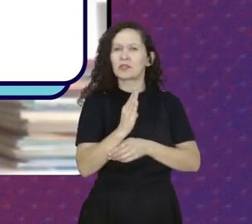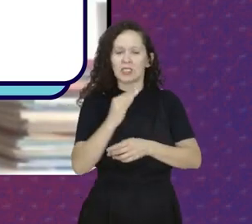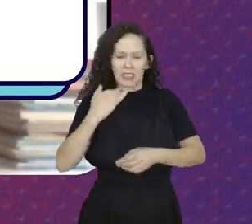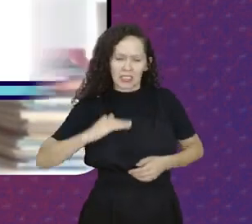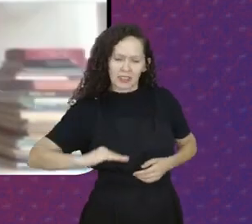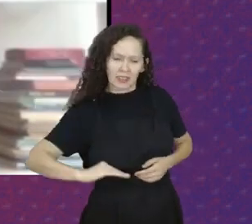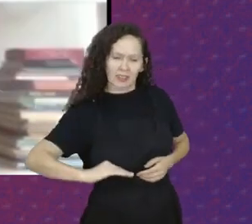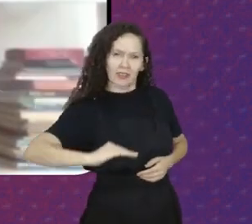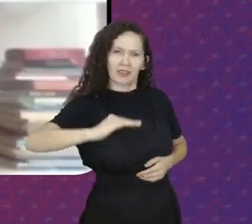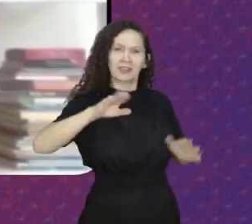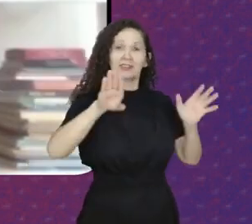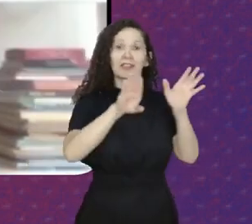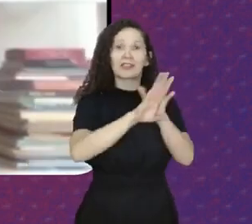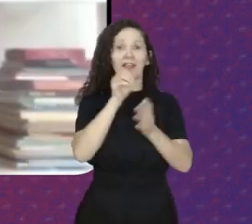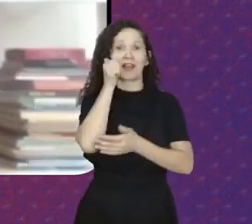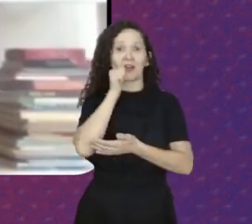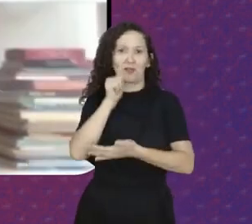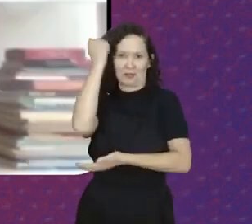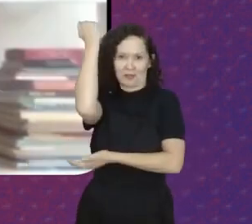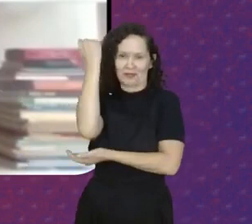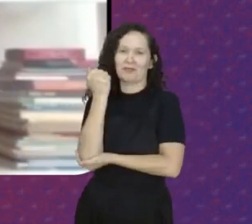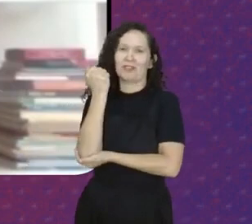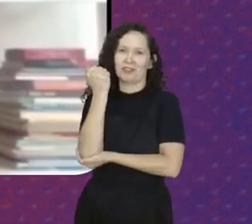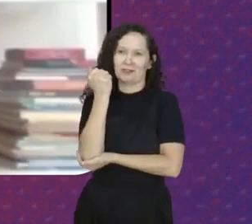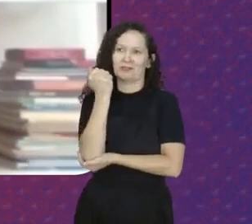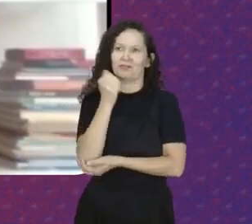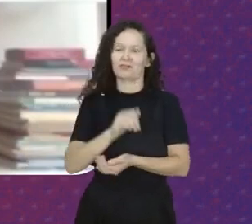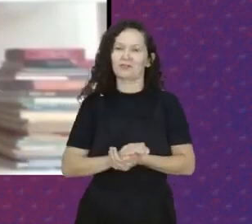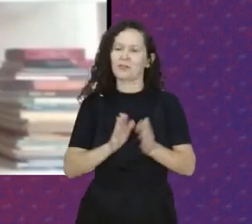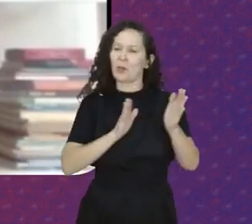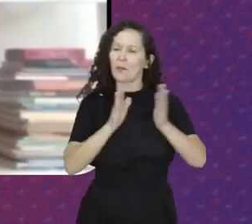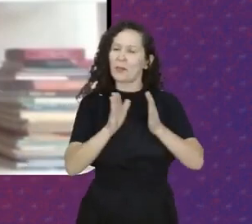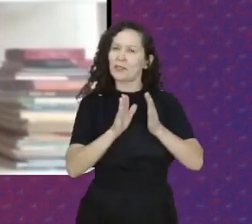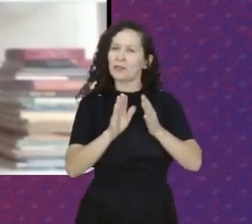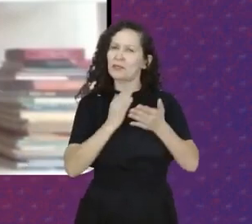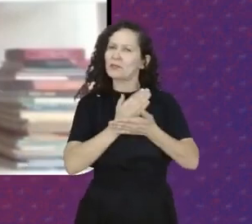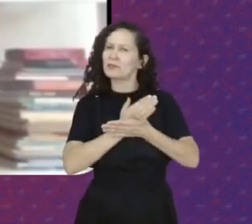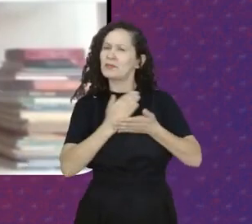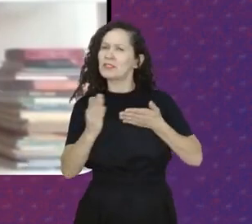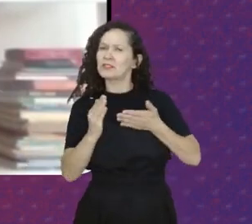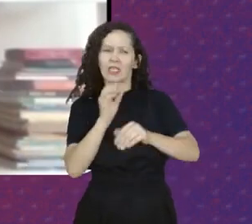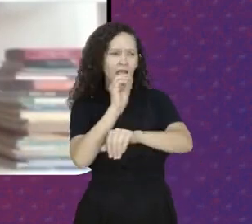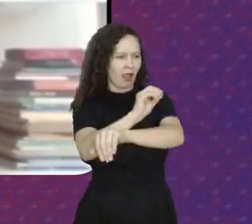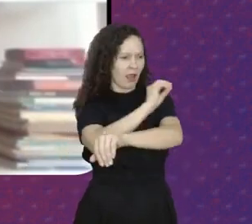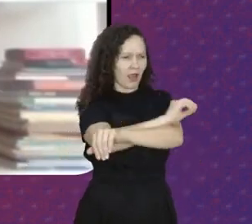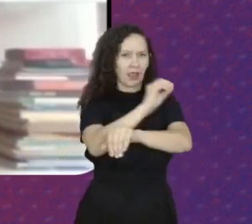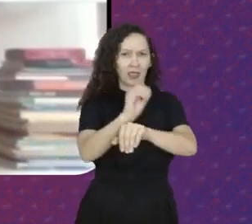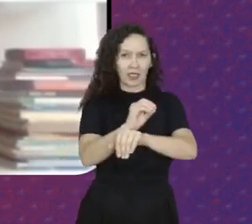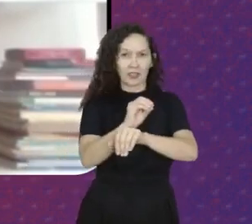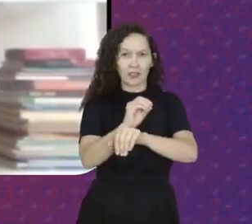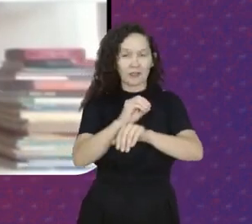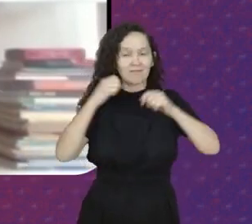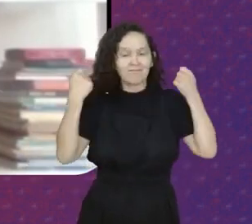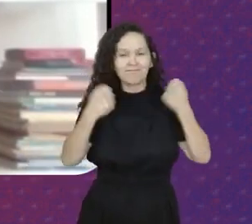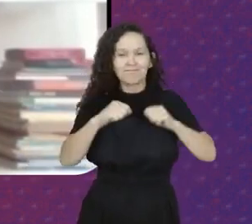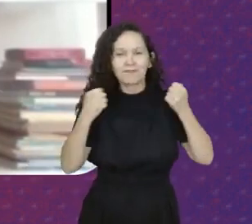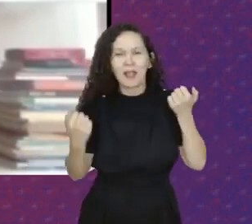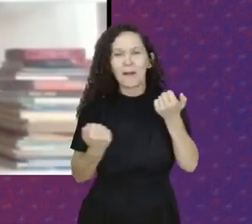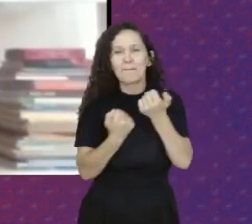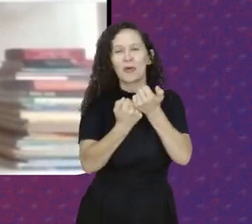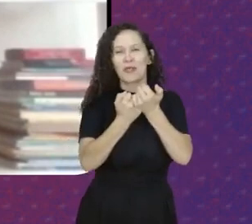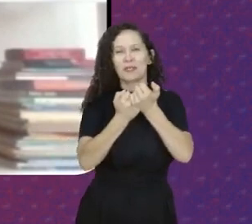e o feminismo. No sentido de que a creche é um equipamento social fundamental